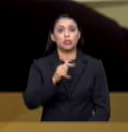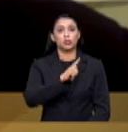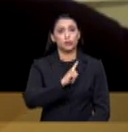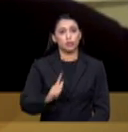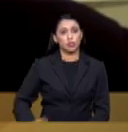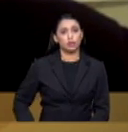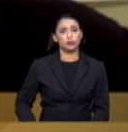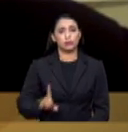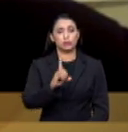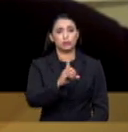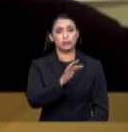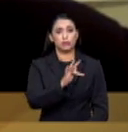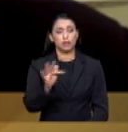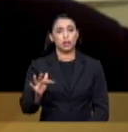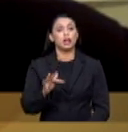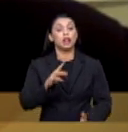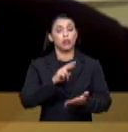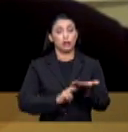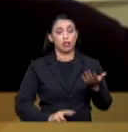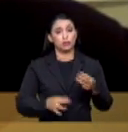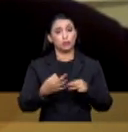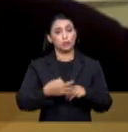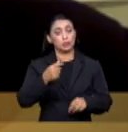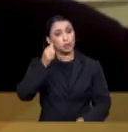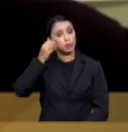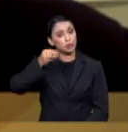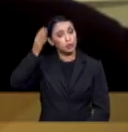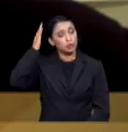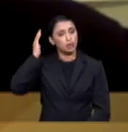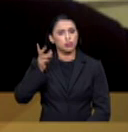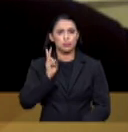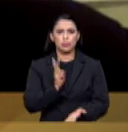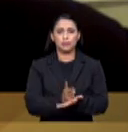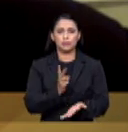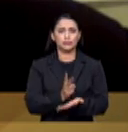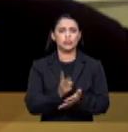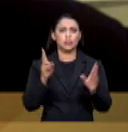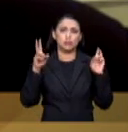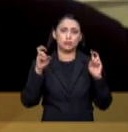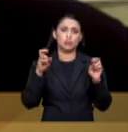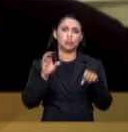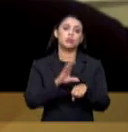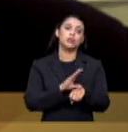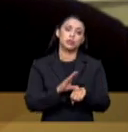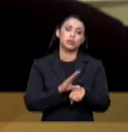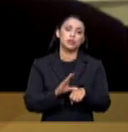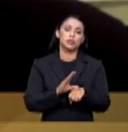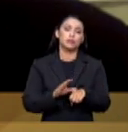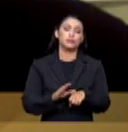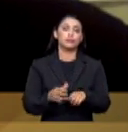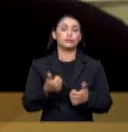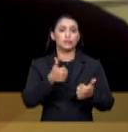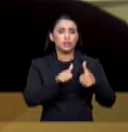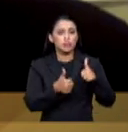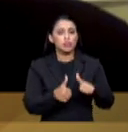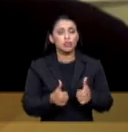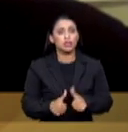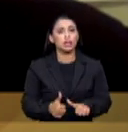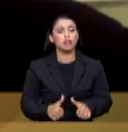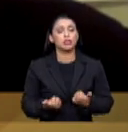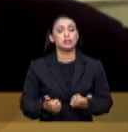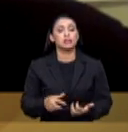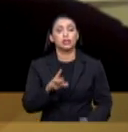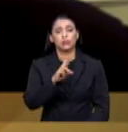da relatoria do ministro Luiz Fux, presidente, que versa sobre a mesma questão constitucional, ora em análise pendente de julgamento de agravo pelo não